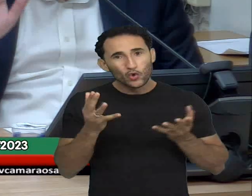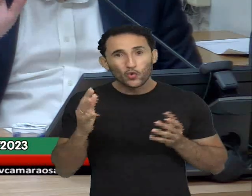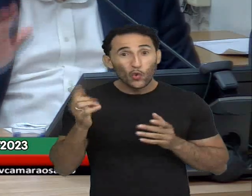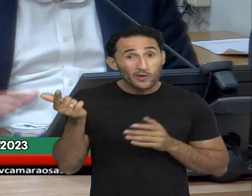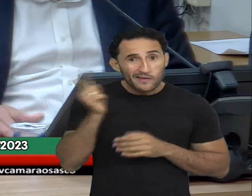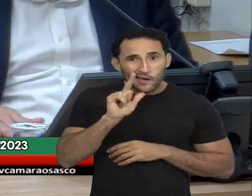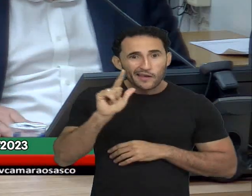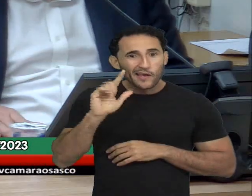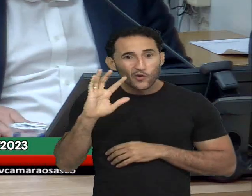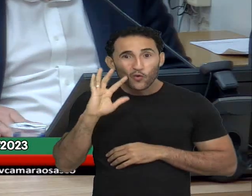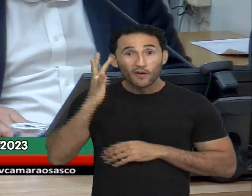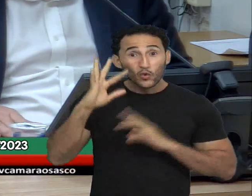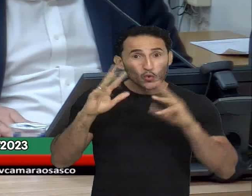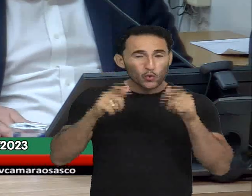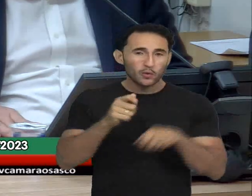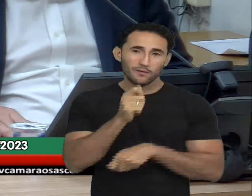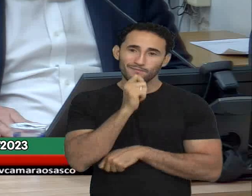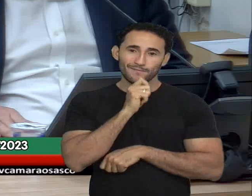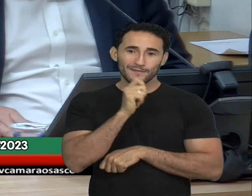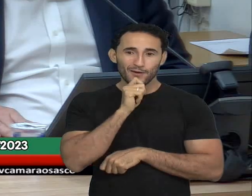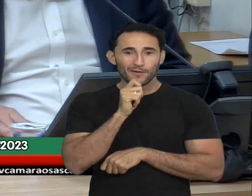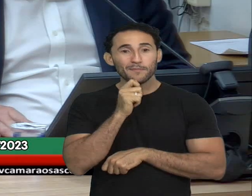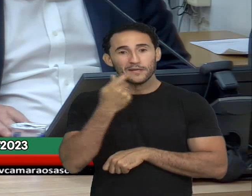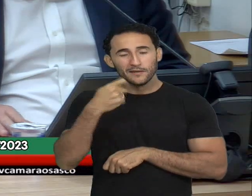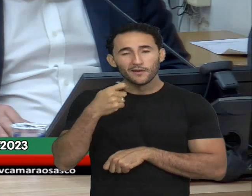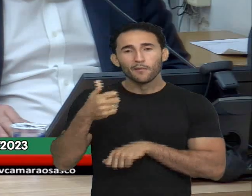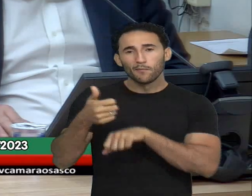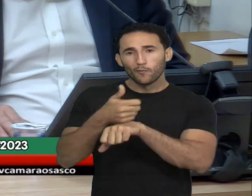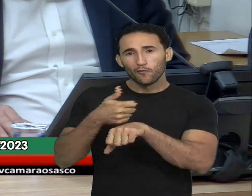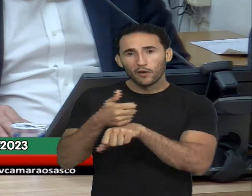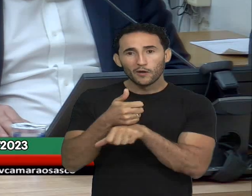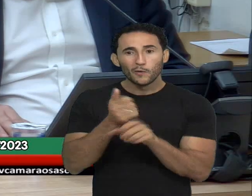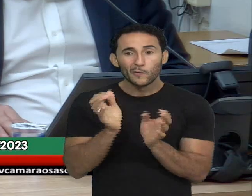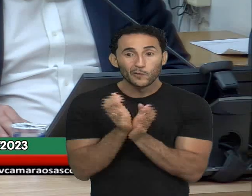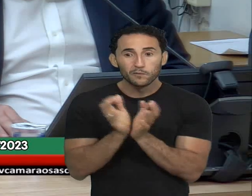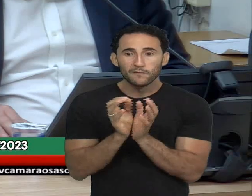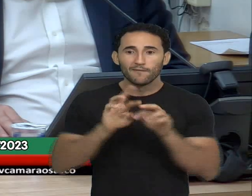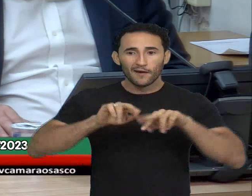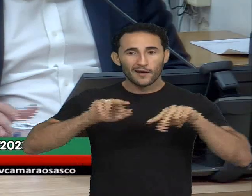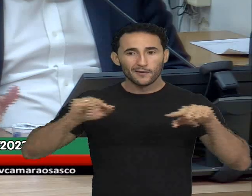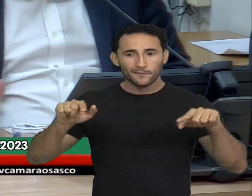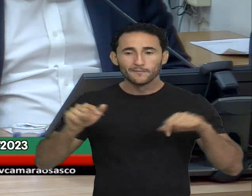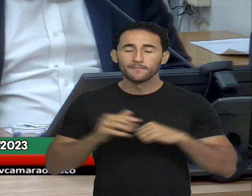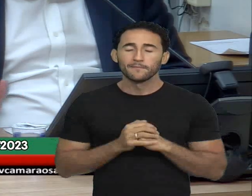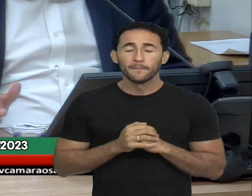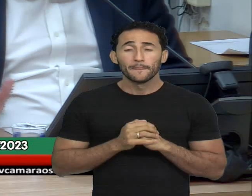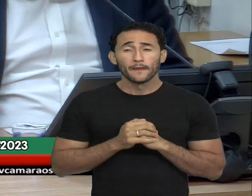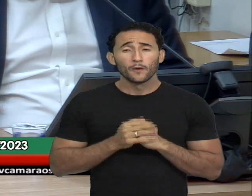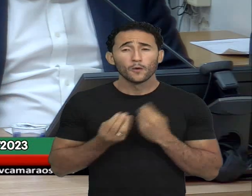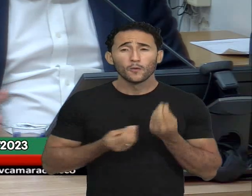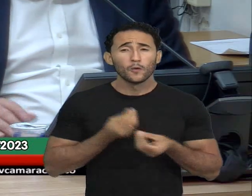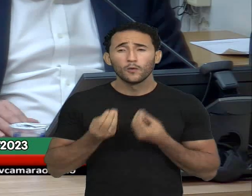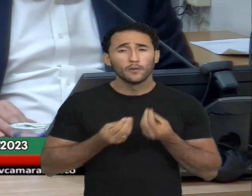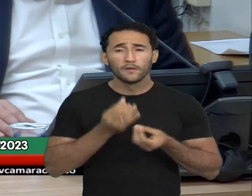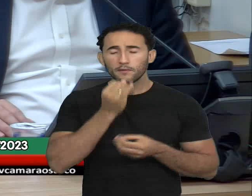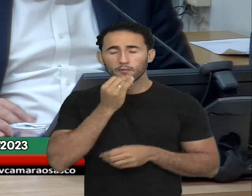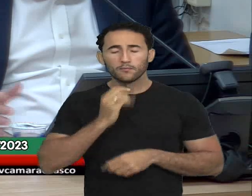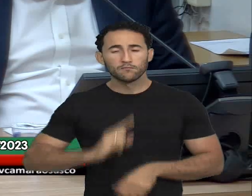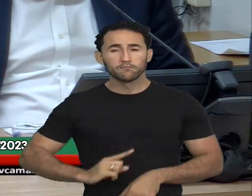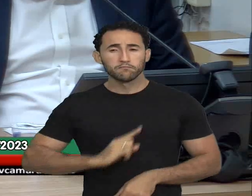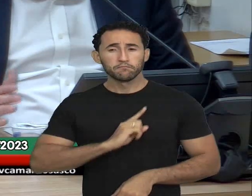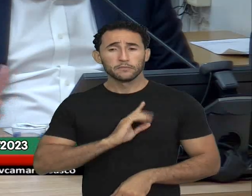isso aí é com outra pessoa. A recuperação do